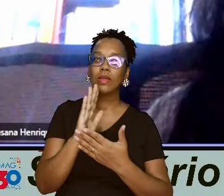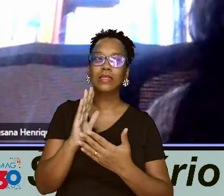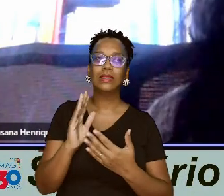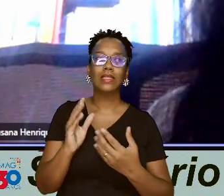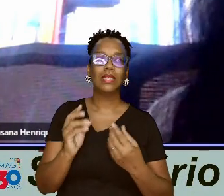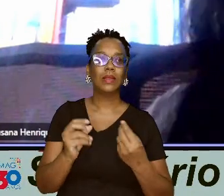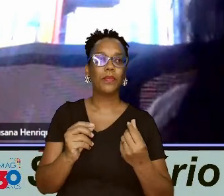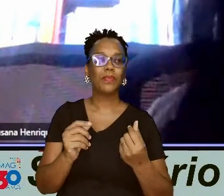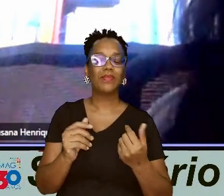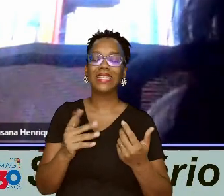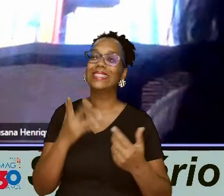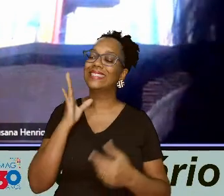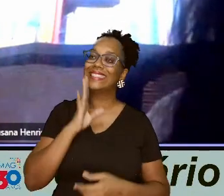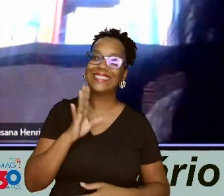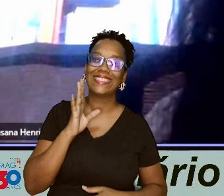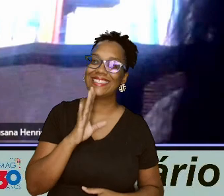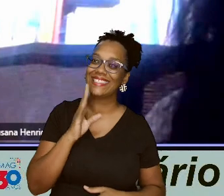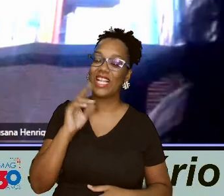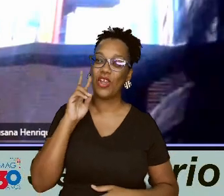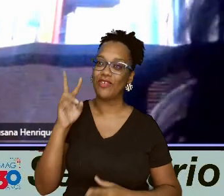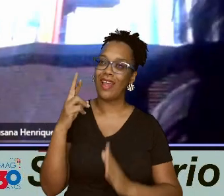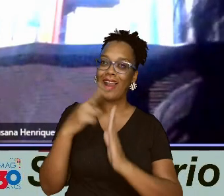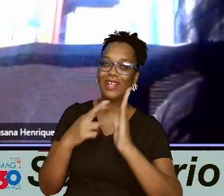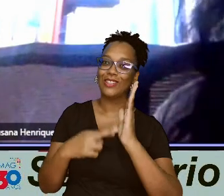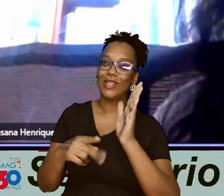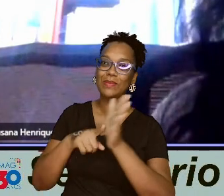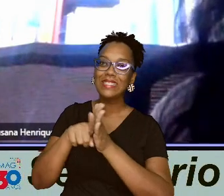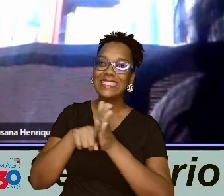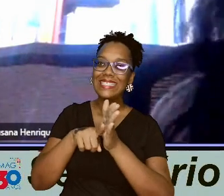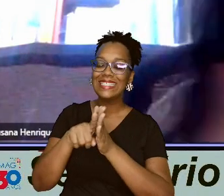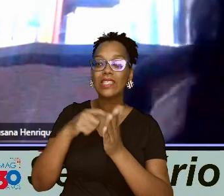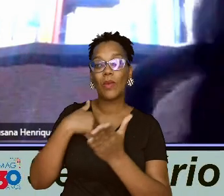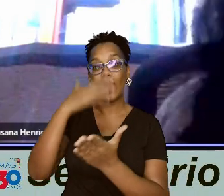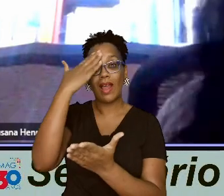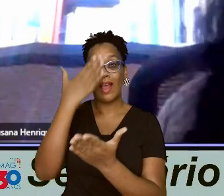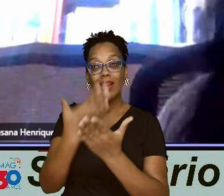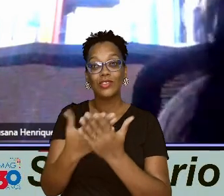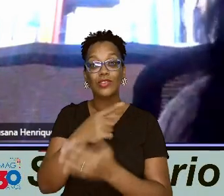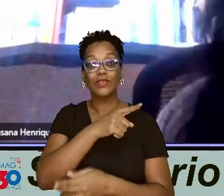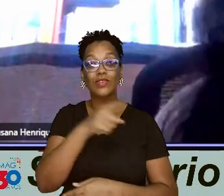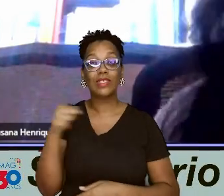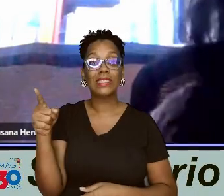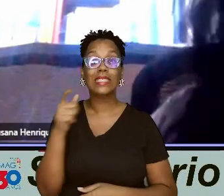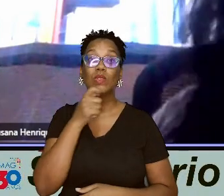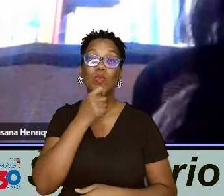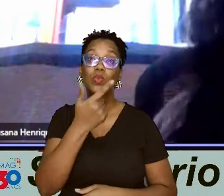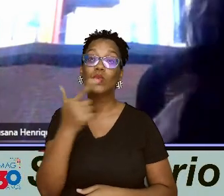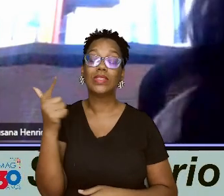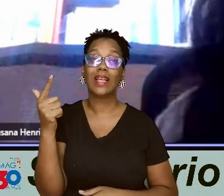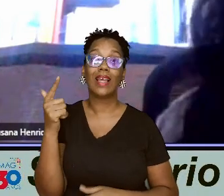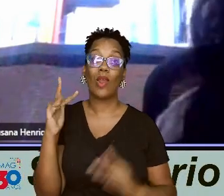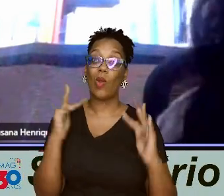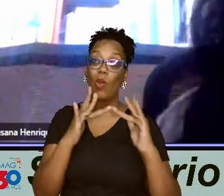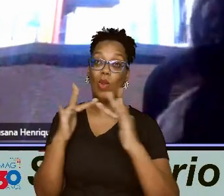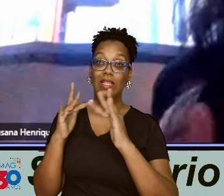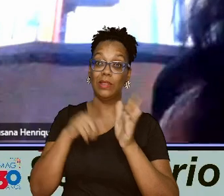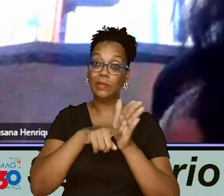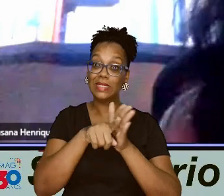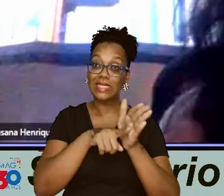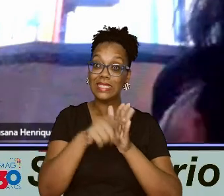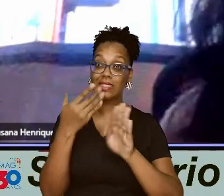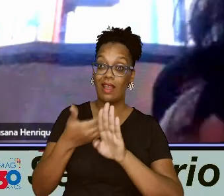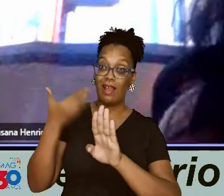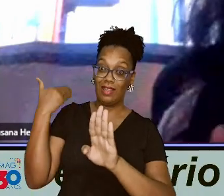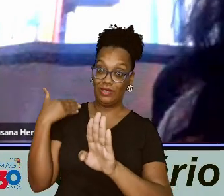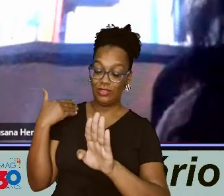é tão bacana quando a gente vê um relatório de pesquisa, e acredito que vocês não tenham tido muito contato com a pesquisa empírica antes. Eu